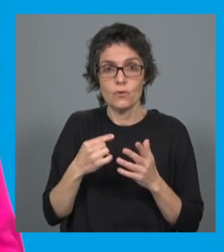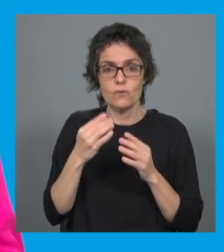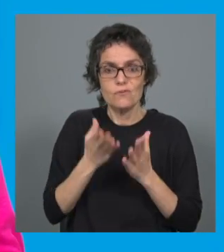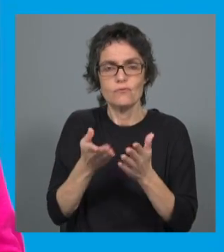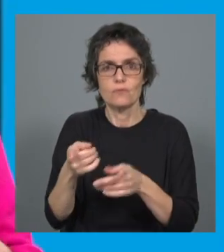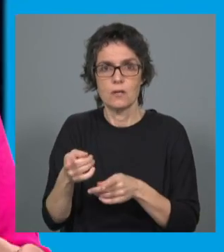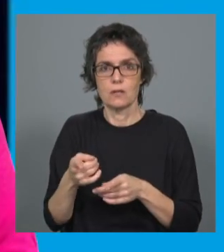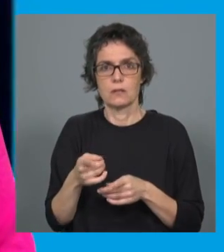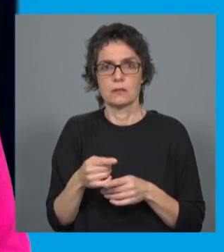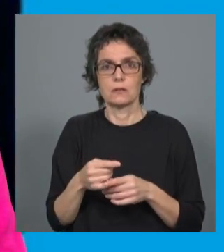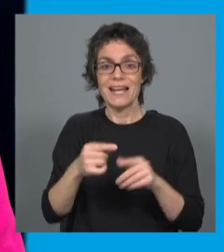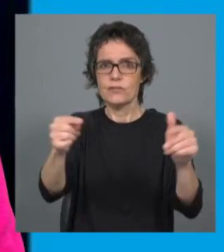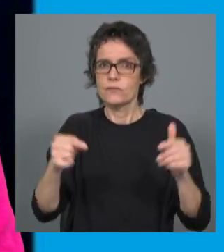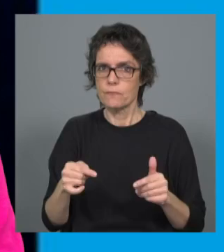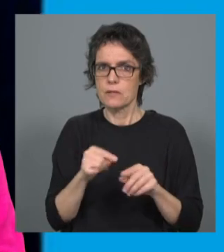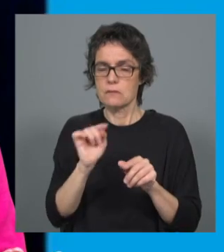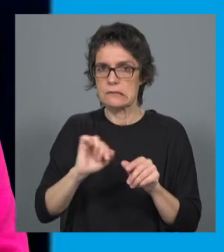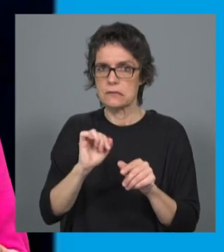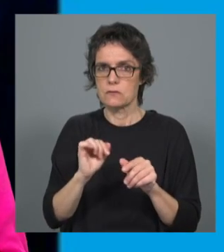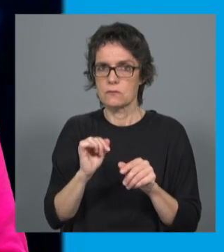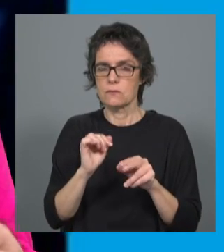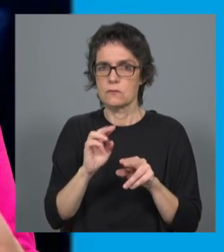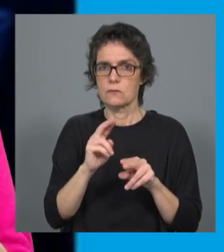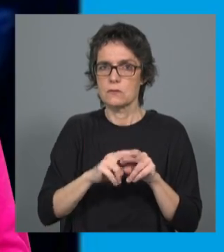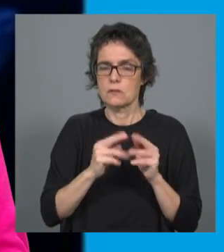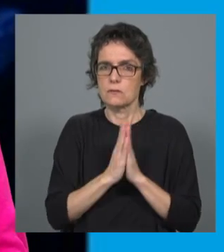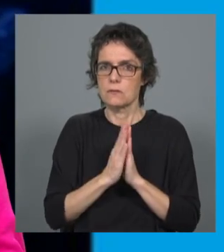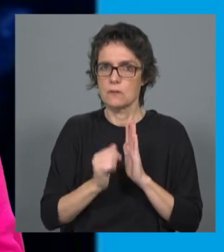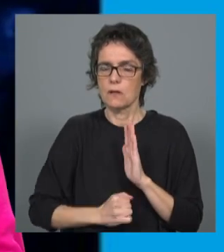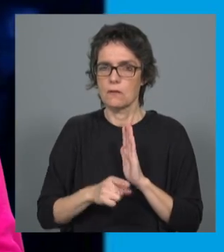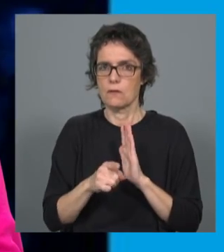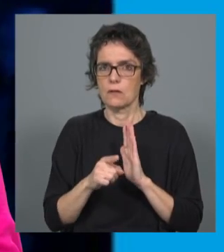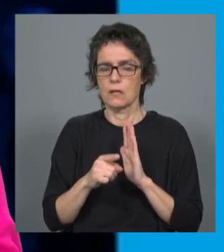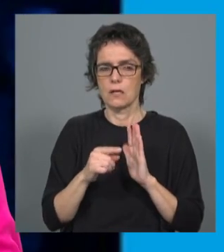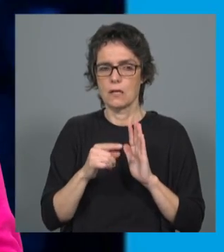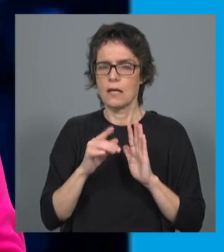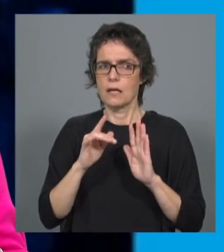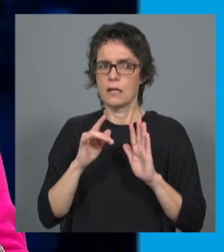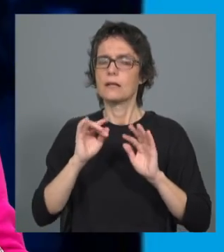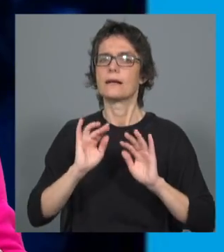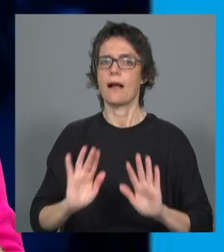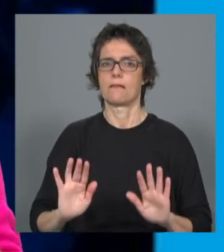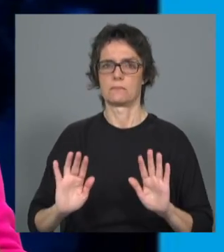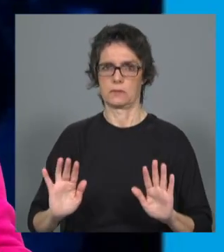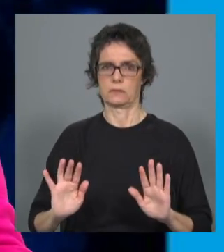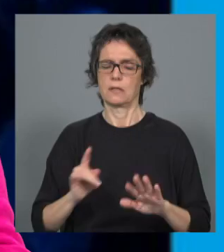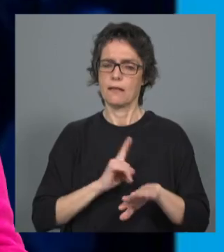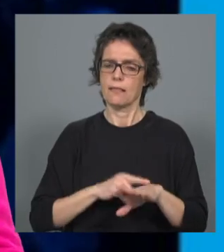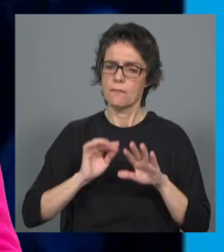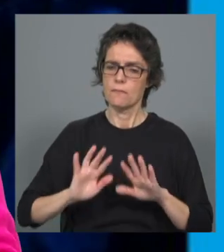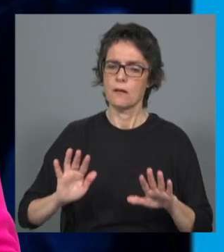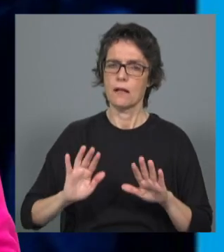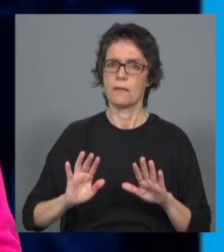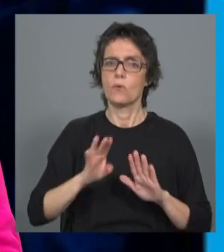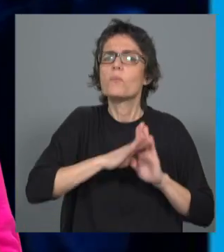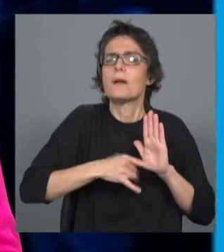muitas vezes dizer assim, vamos parar. Temos a vantagem, nós temos um programa, mas não temos aquela pressão que temos que cumprir o